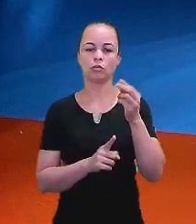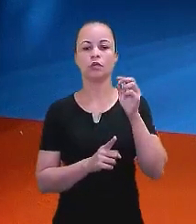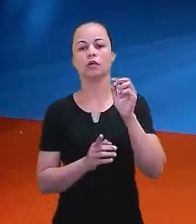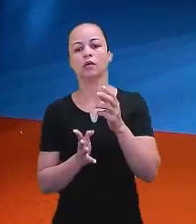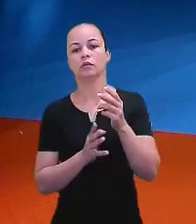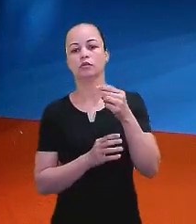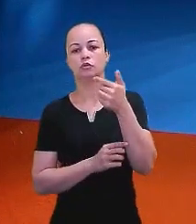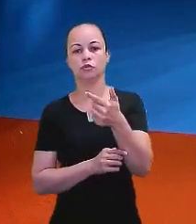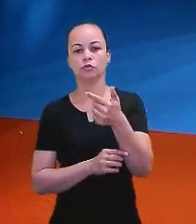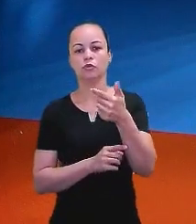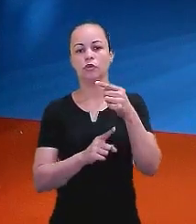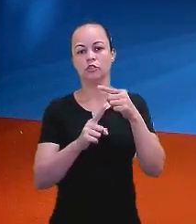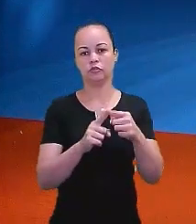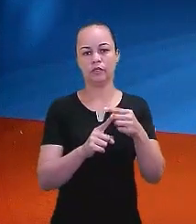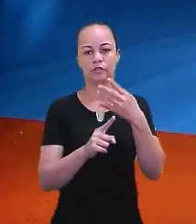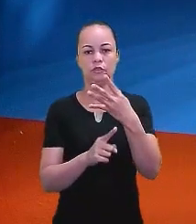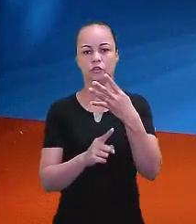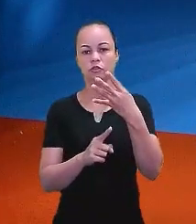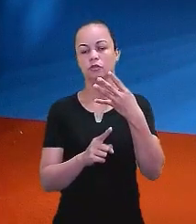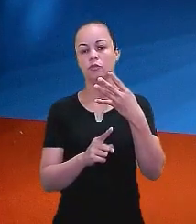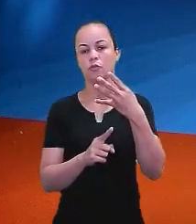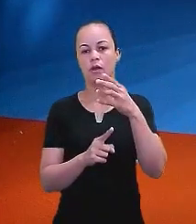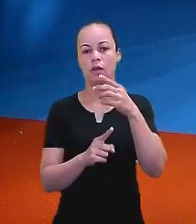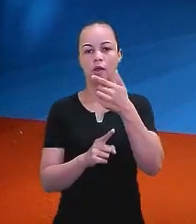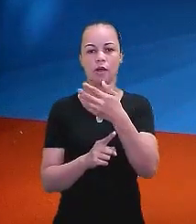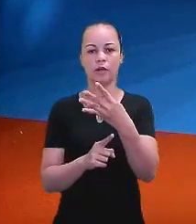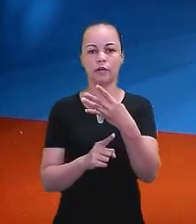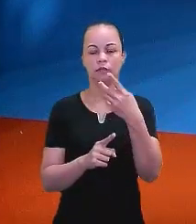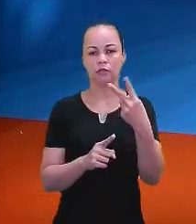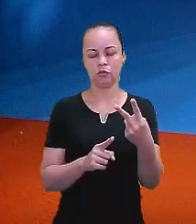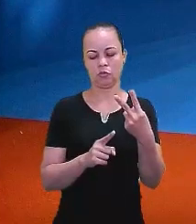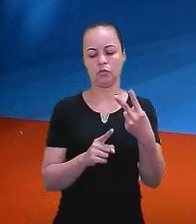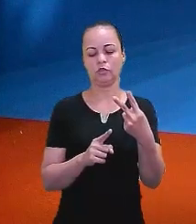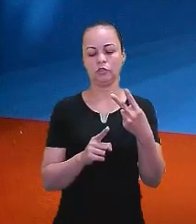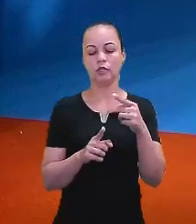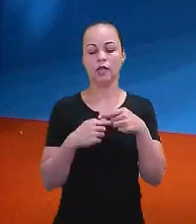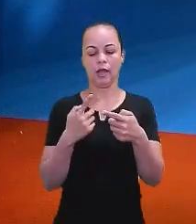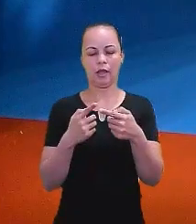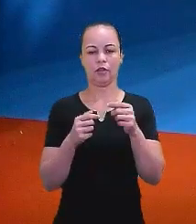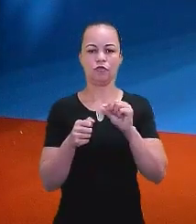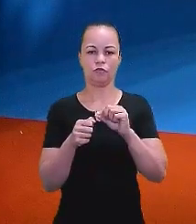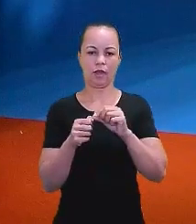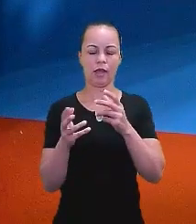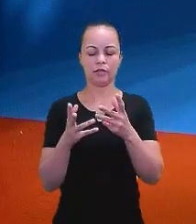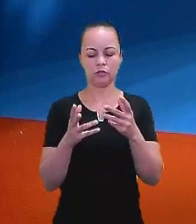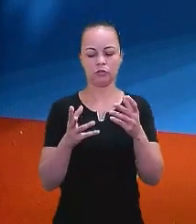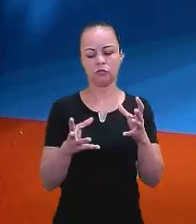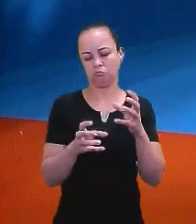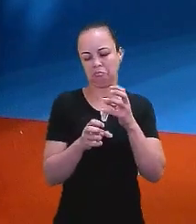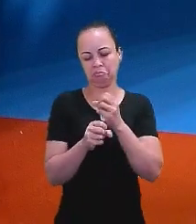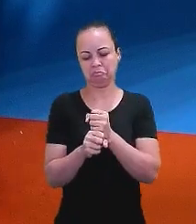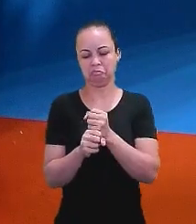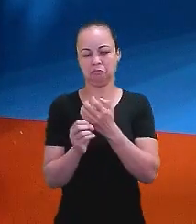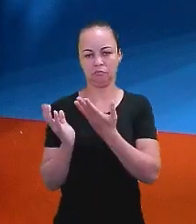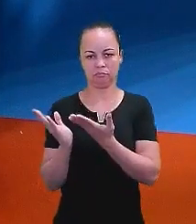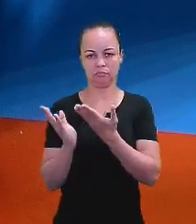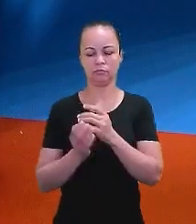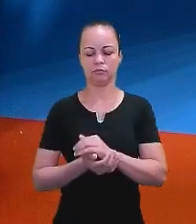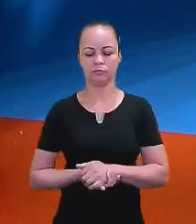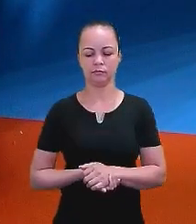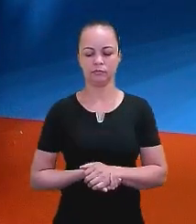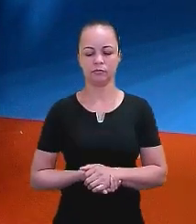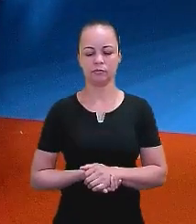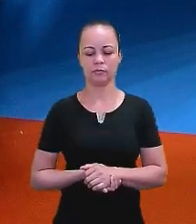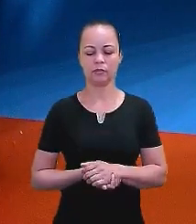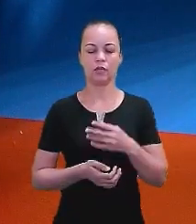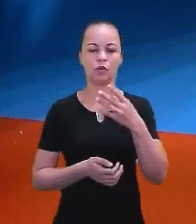vezes 22 mais 2 vezes 42, que eu faço primeiro as multiplicações e depois adiciono. Ou adiciono normal aqui, ó.